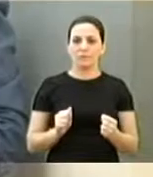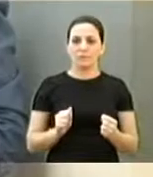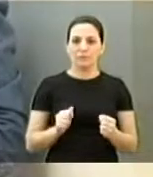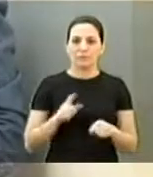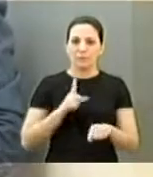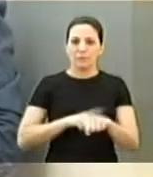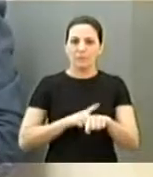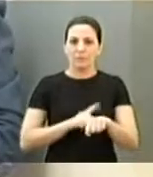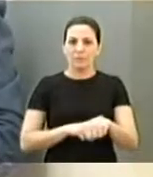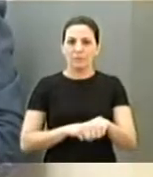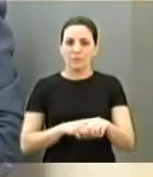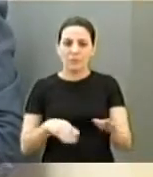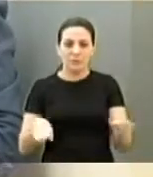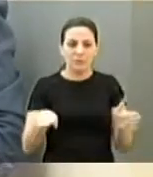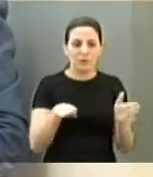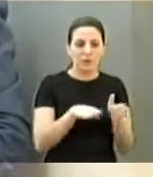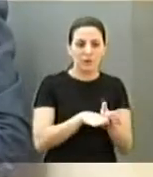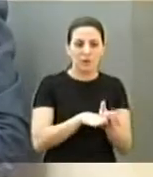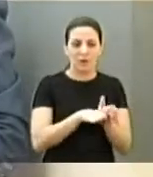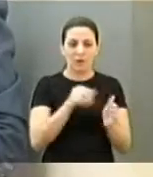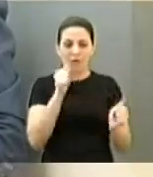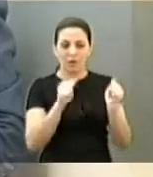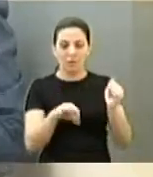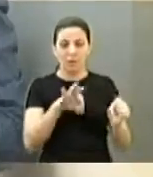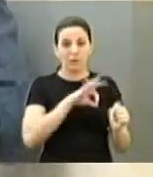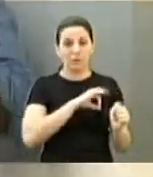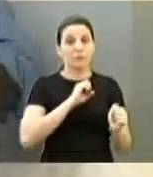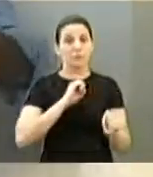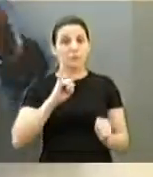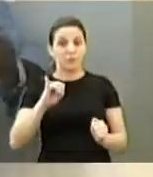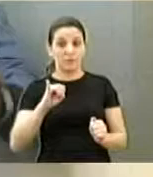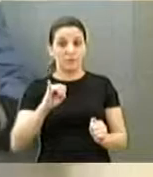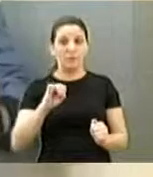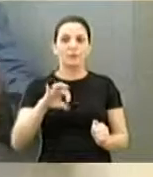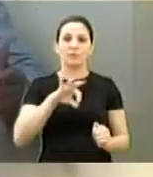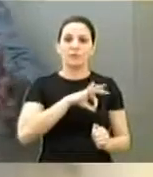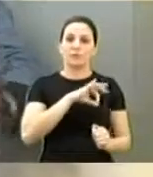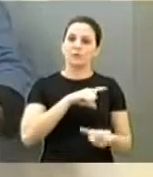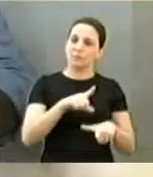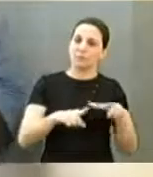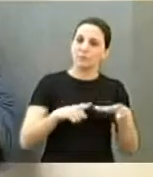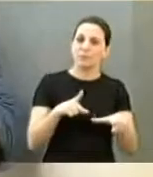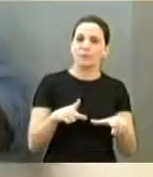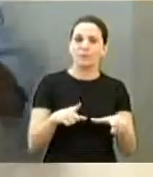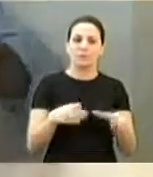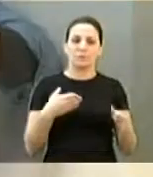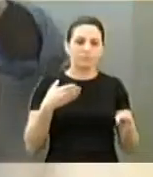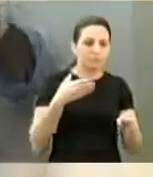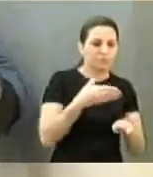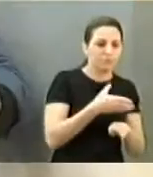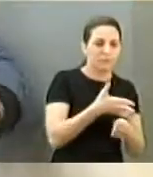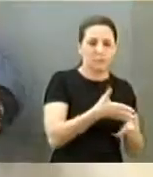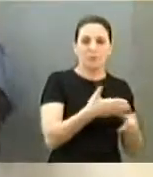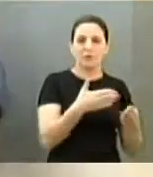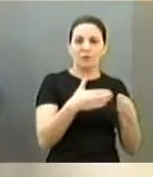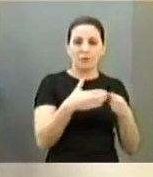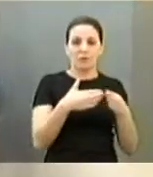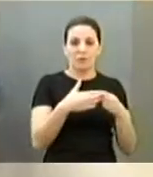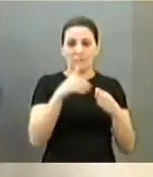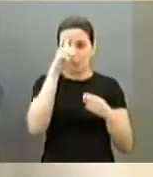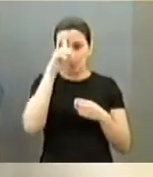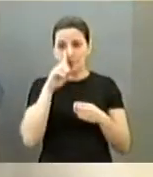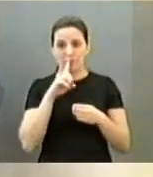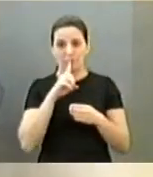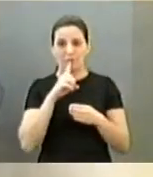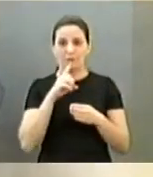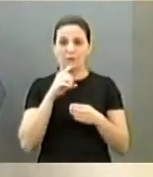segundos, chegar com a nossa viatura, se fôssemos policiais, se estivéssemos de serviço, até nesse local, com os dados que o